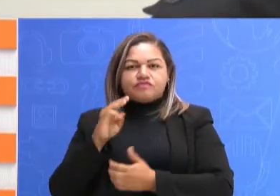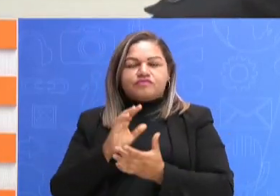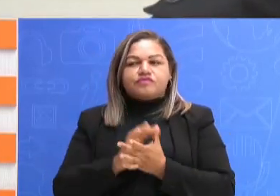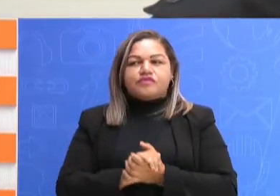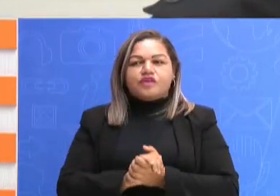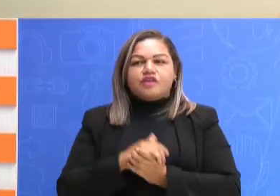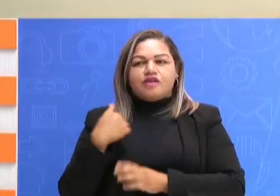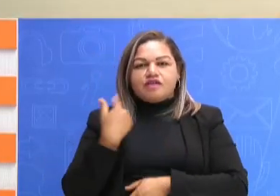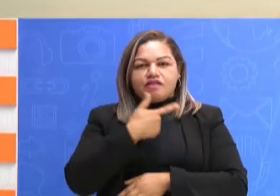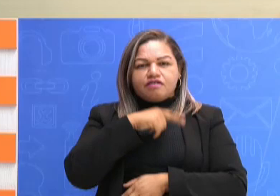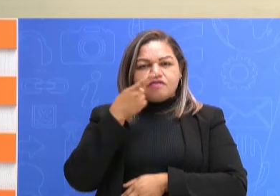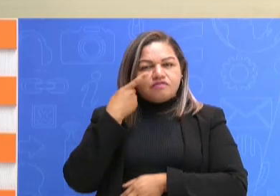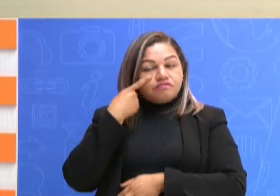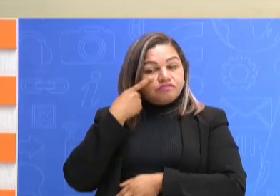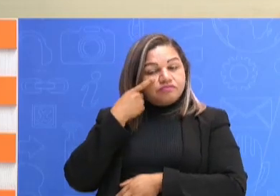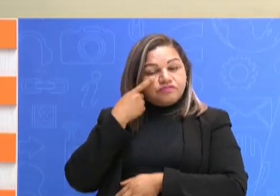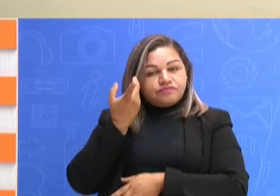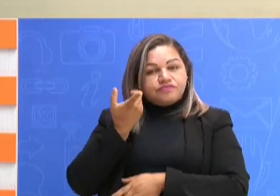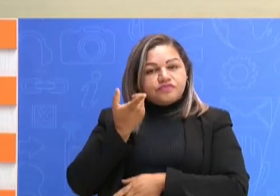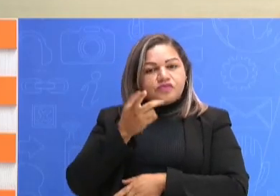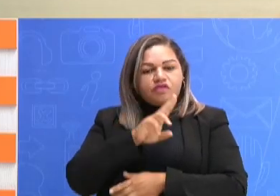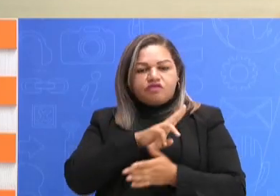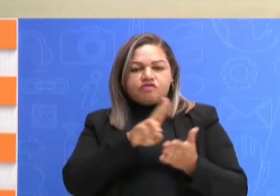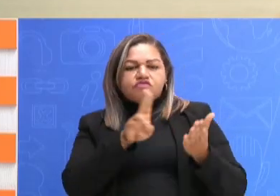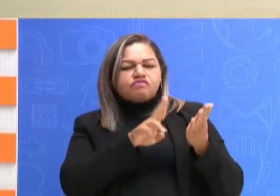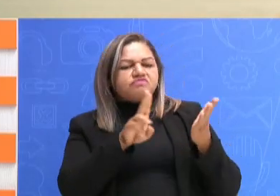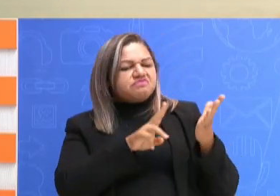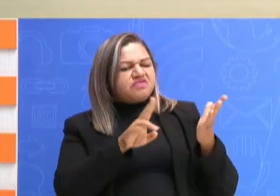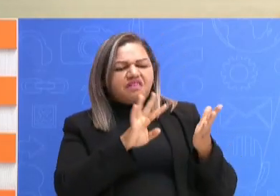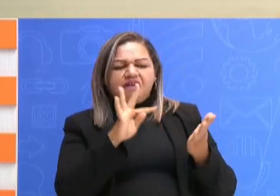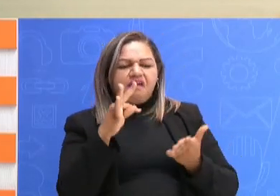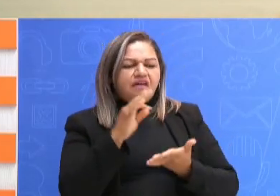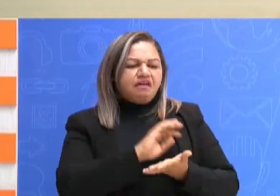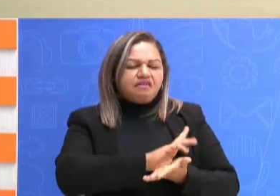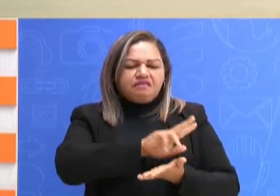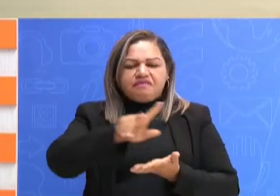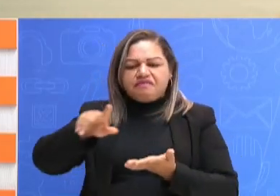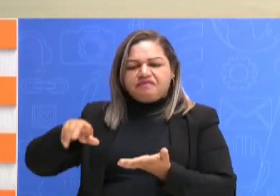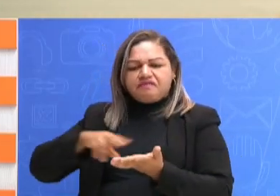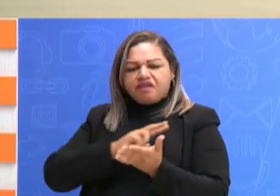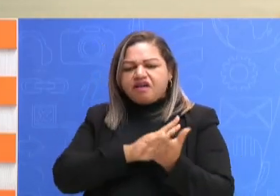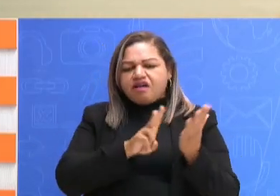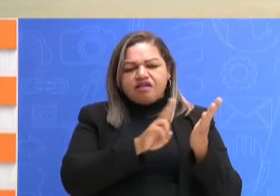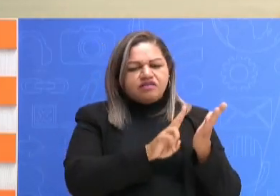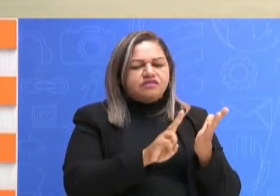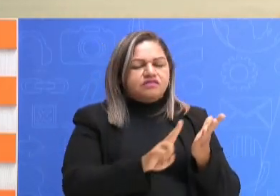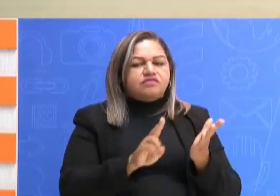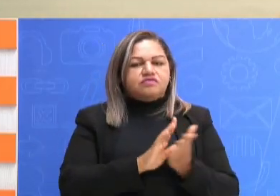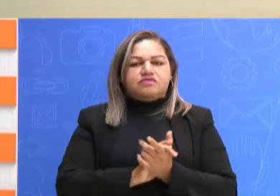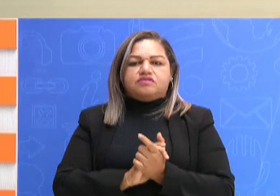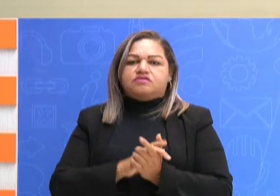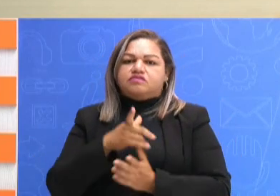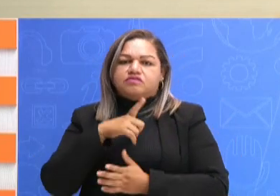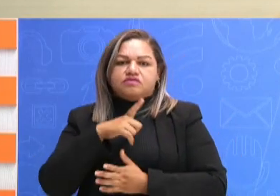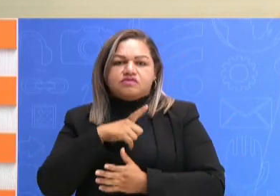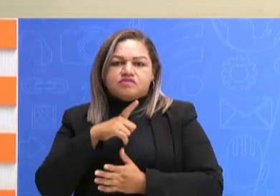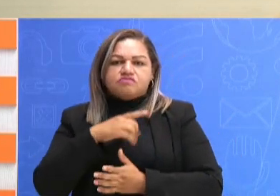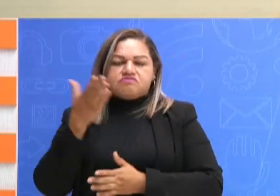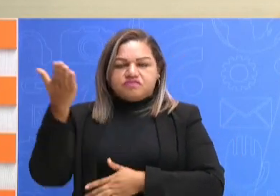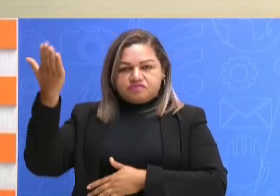viés? É assim, a gente vê alguns nomes do governo do estado se posicionando. Nós vemos o vice-governador